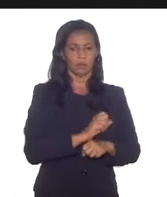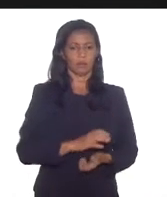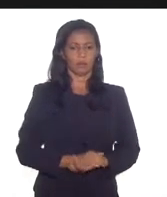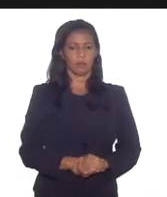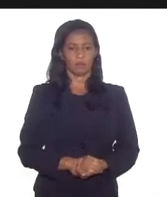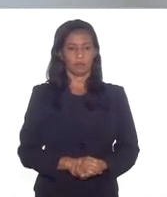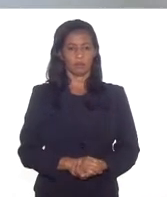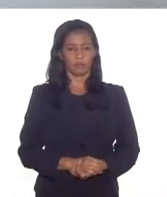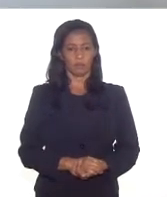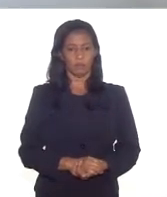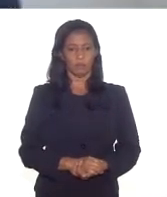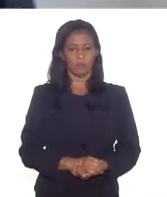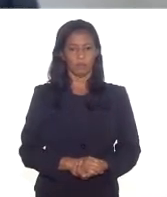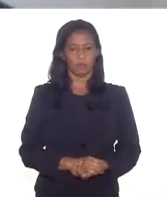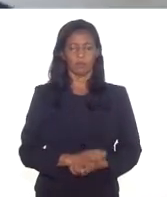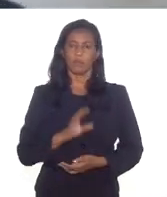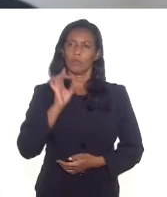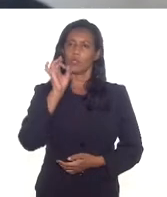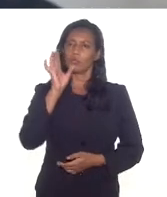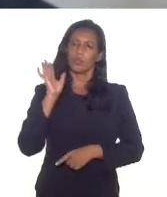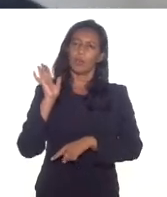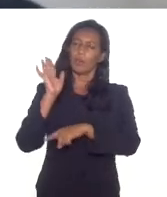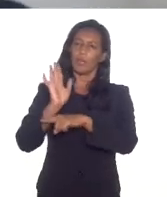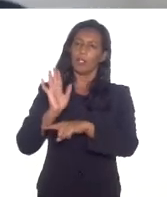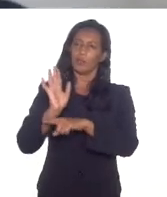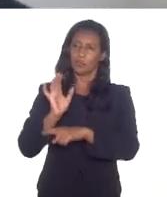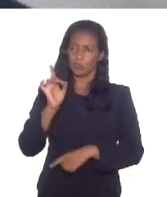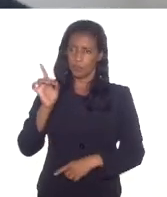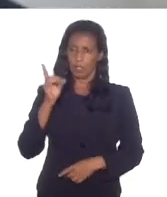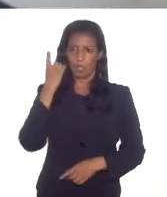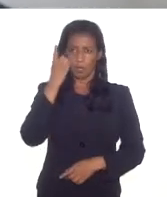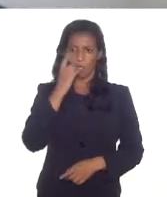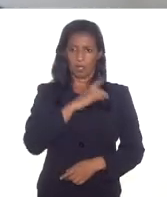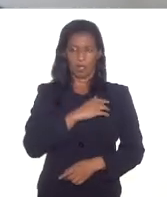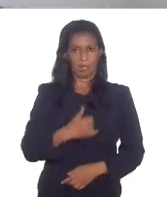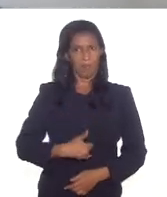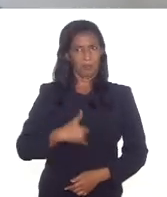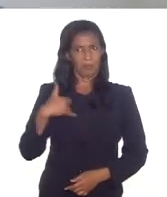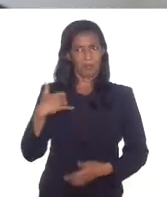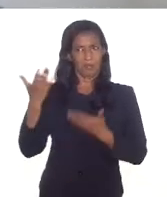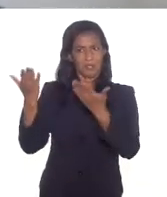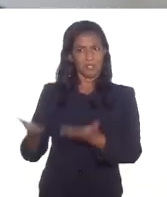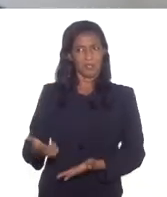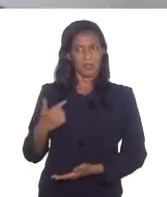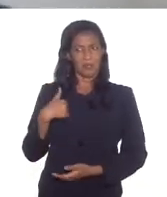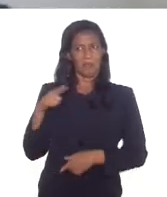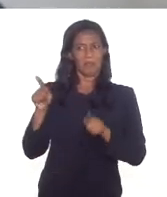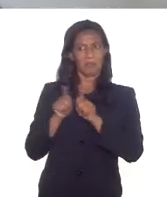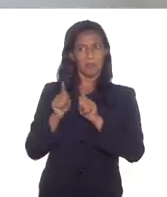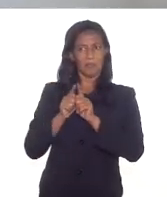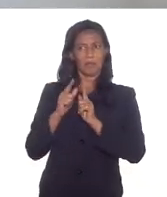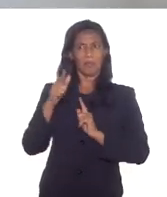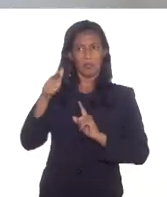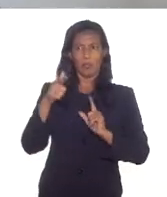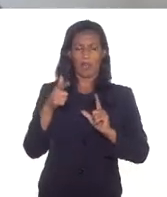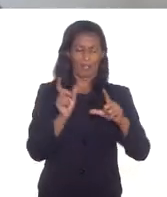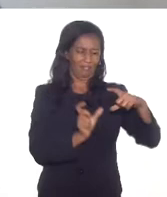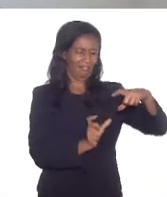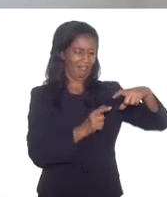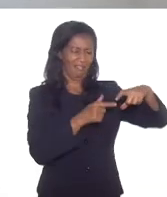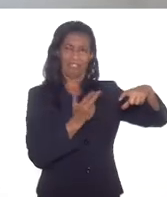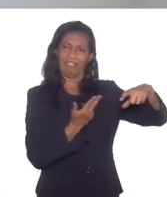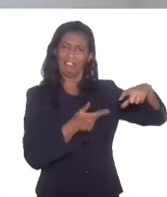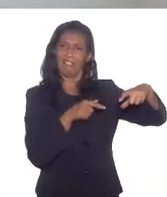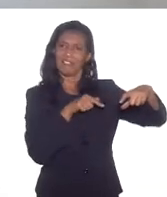Já, deputado. Só para contribuir com Vossa Excelência, deputada Marta. Não é privilégio de Vossa Excelência, não. Eu também estou lá com um bonequinho.